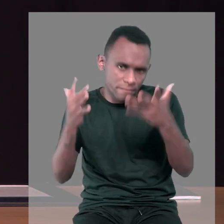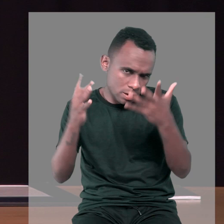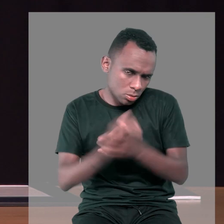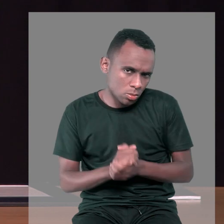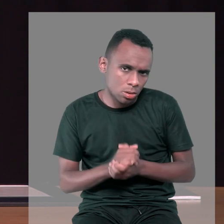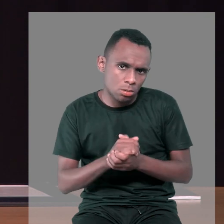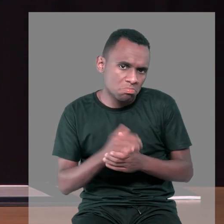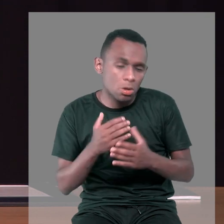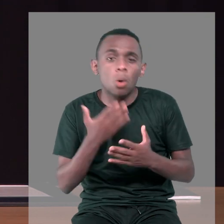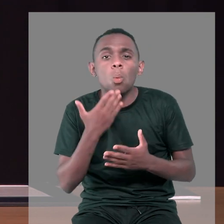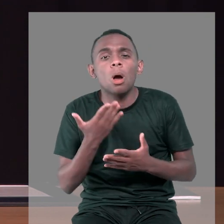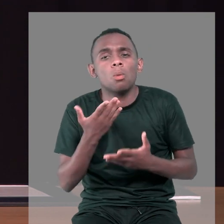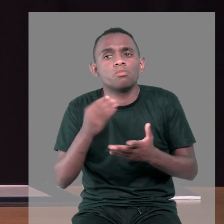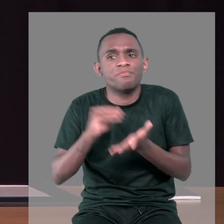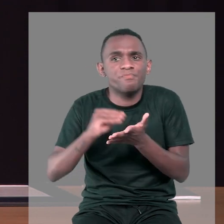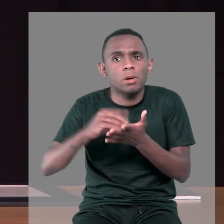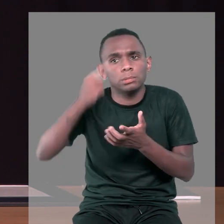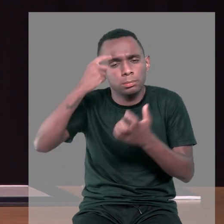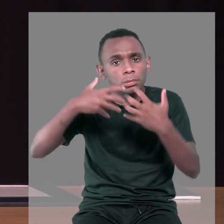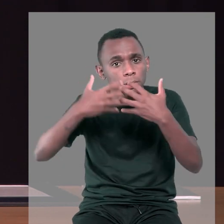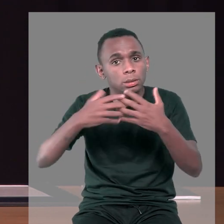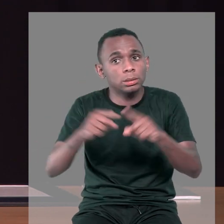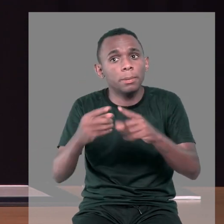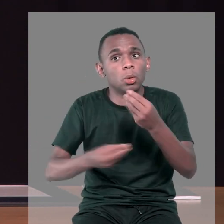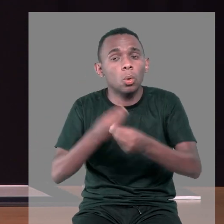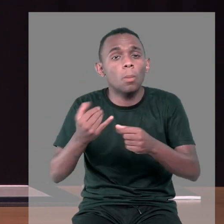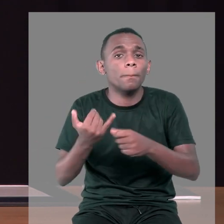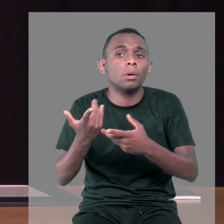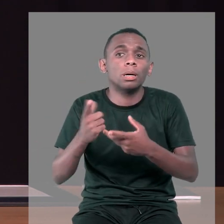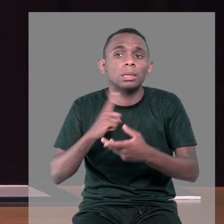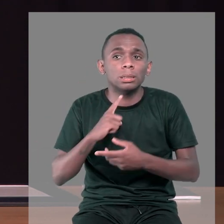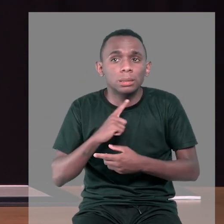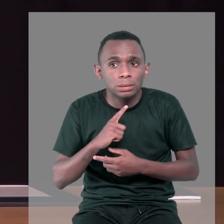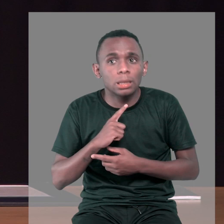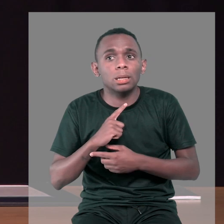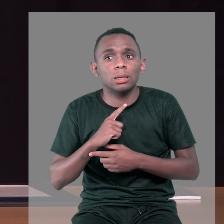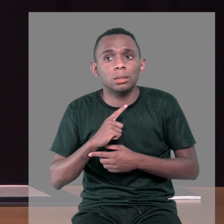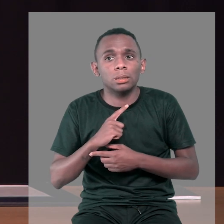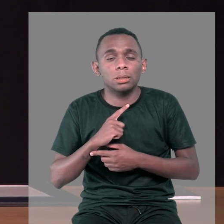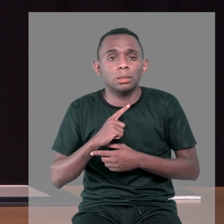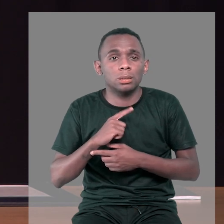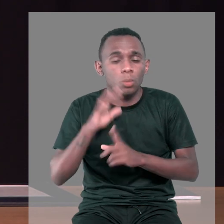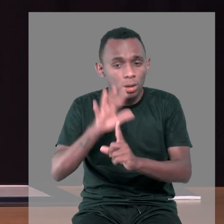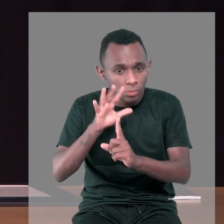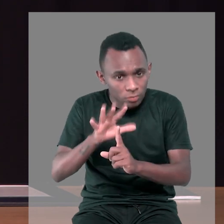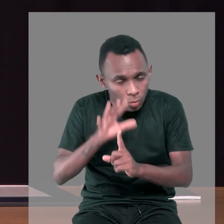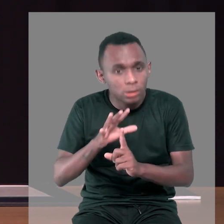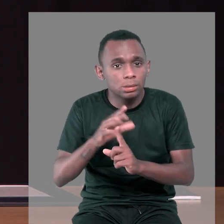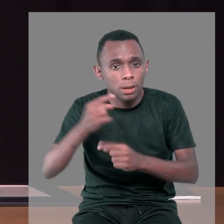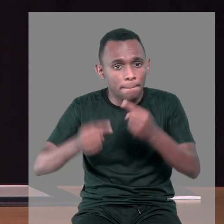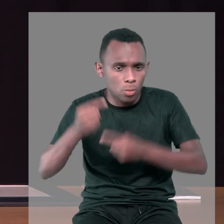que é a ausência de pensamento, e como este fenômeno tem consequências políticas. É